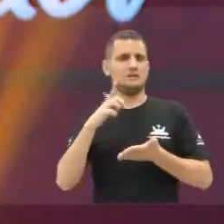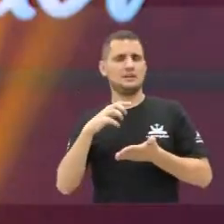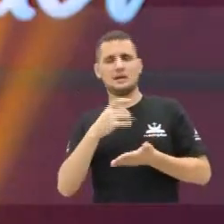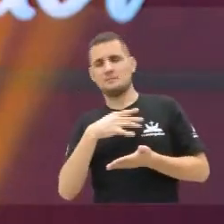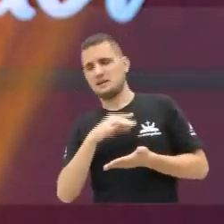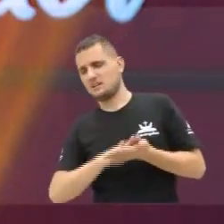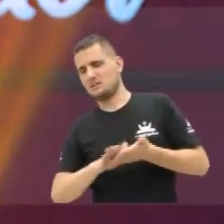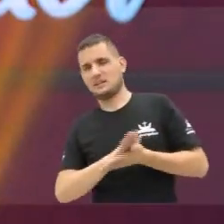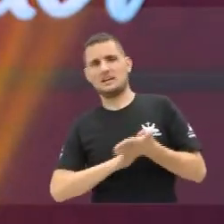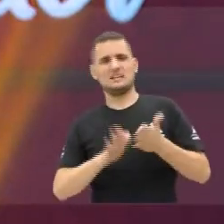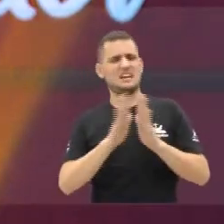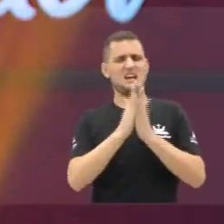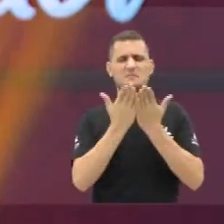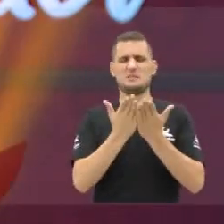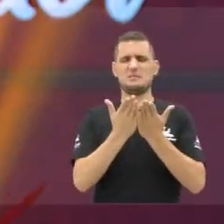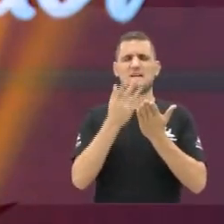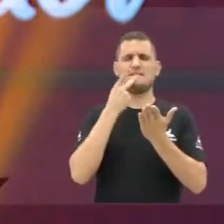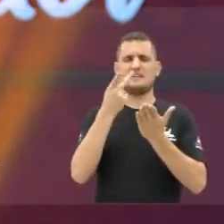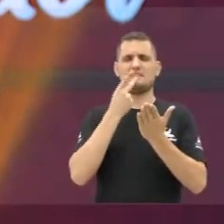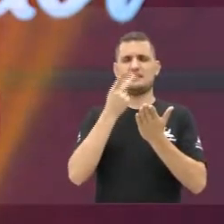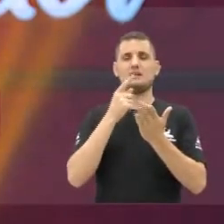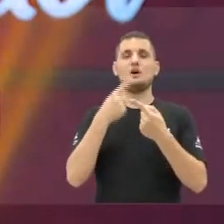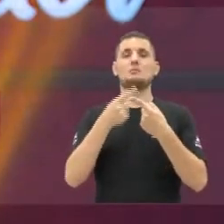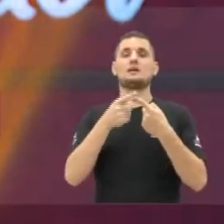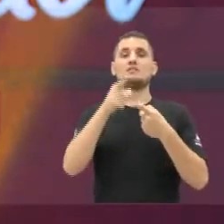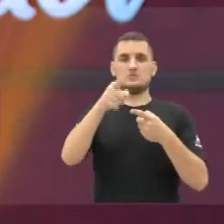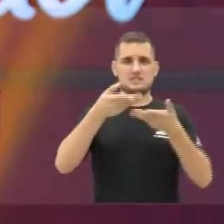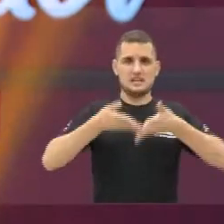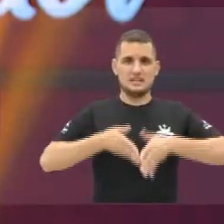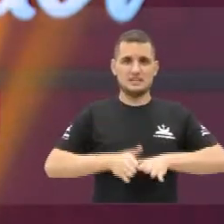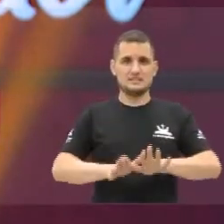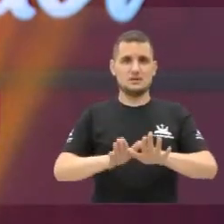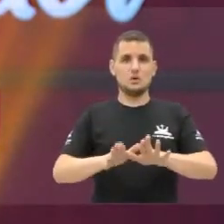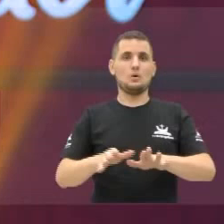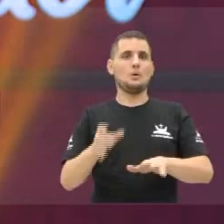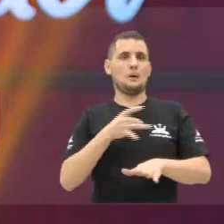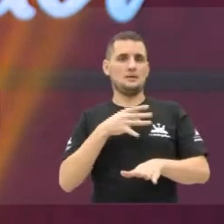vezes, inúmeras vezes. Por quê? Porque você não nasceu para o medo.